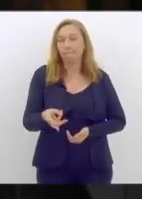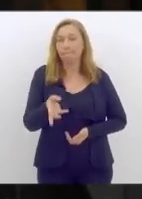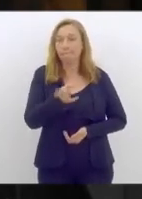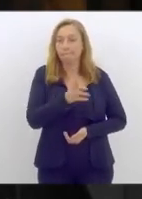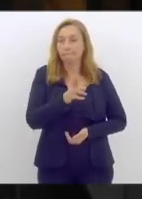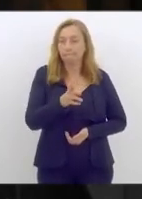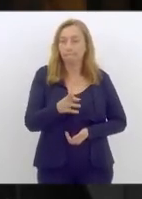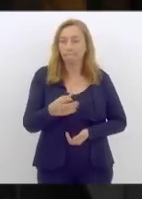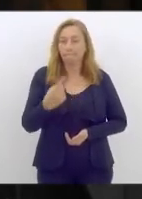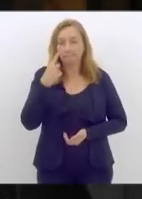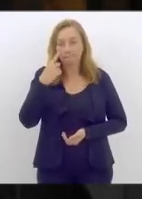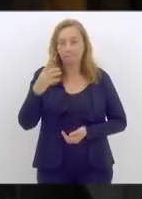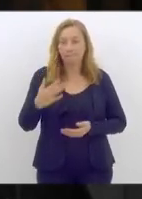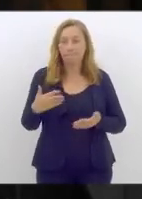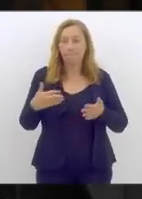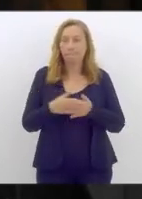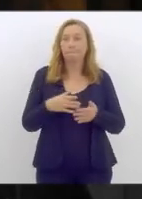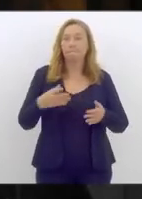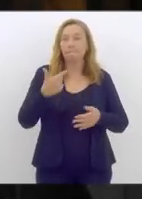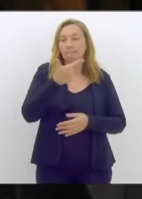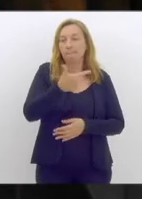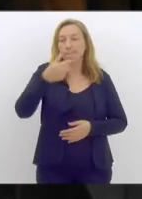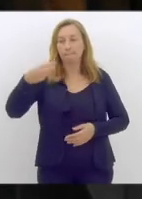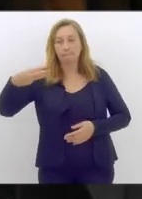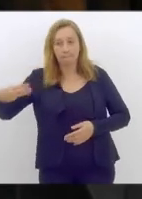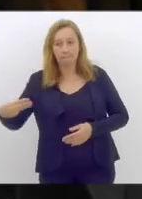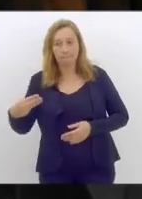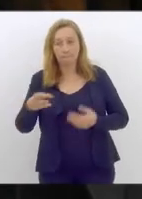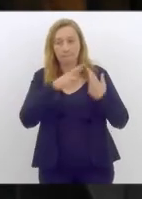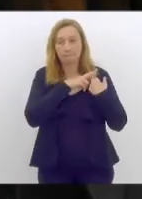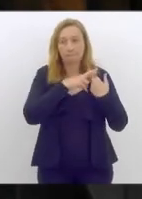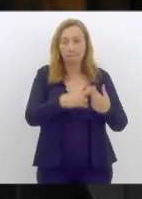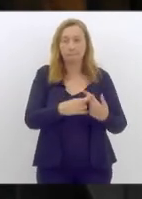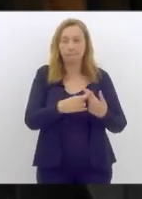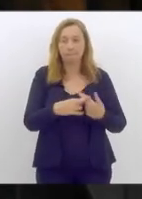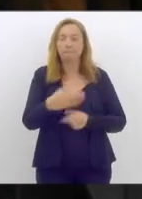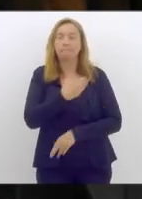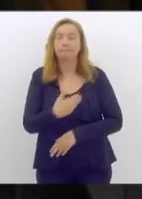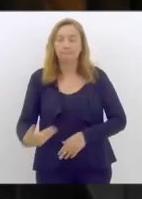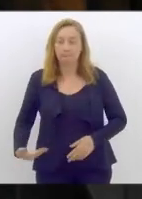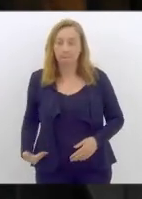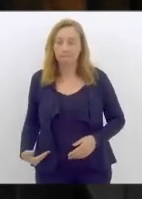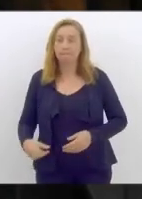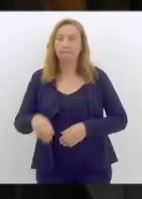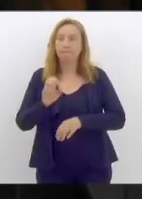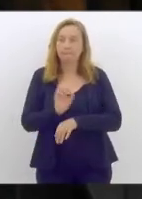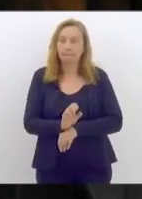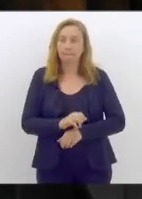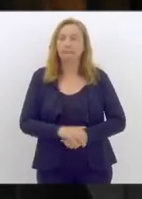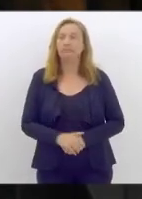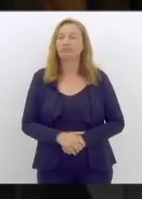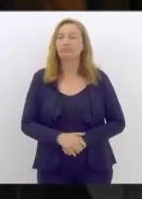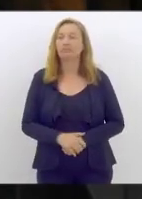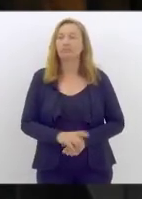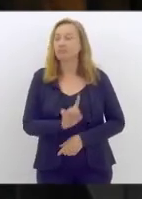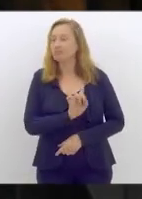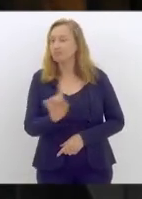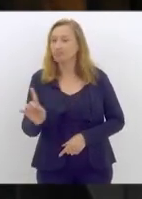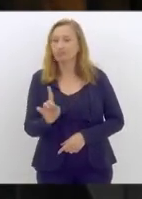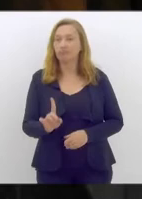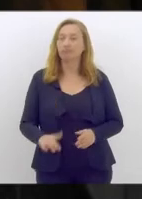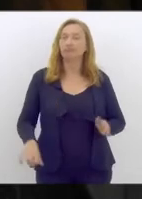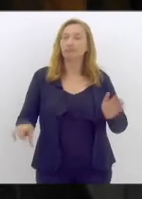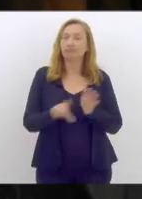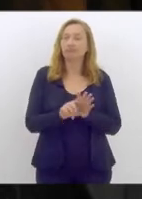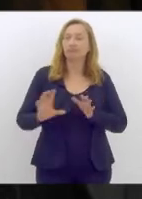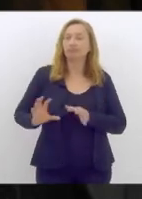previstas para 2023 é de responsabilidade do governador do Estado e não da lei